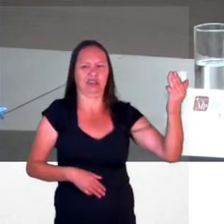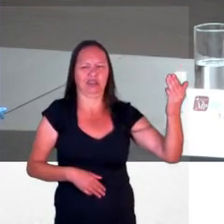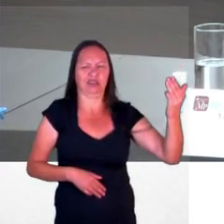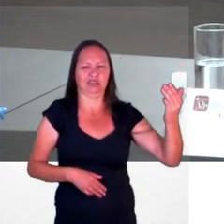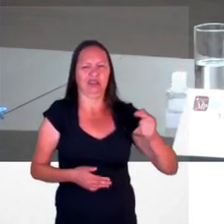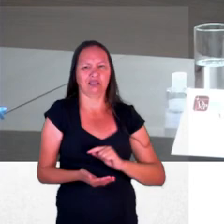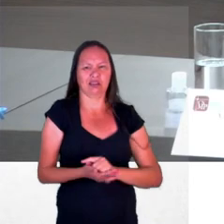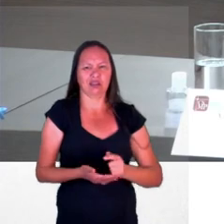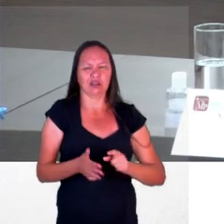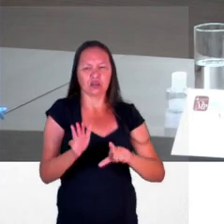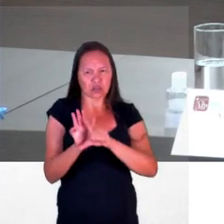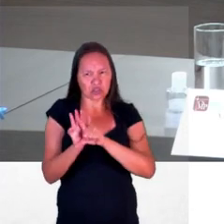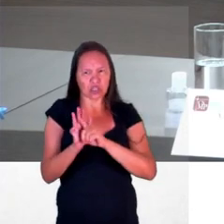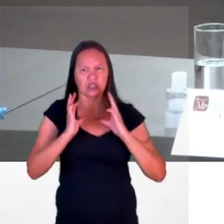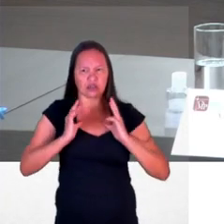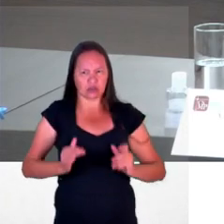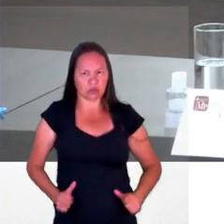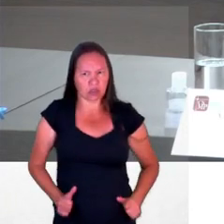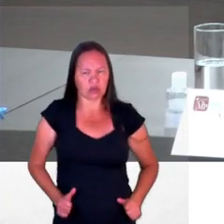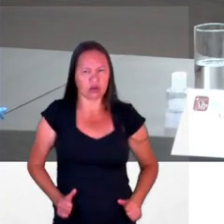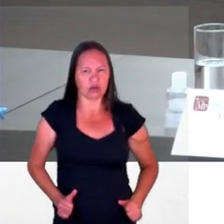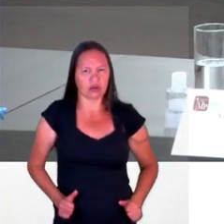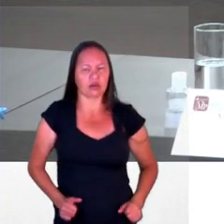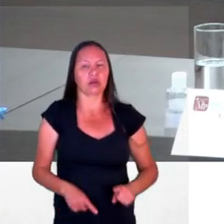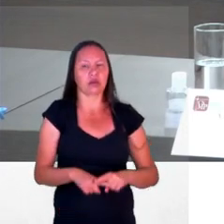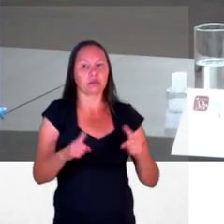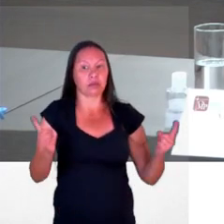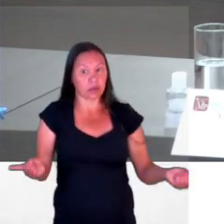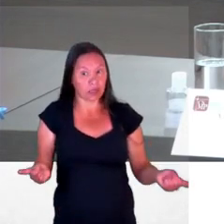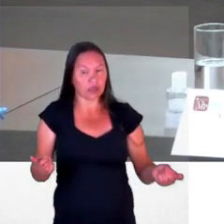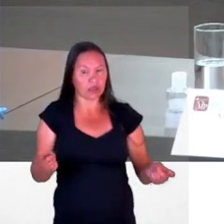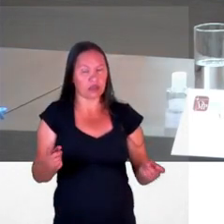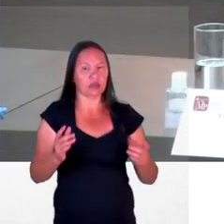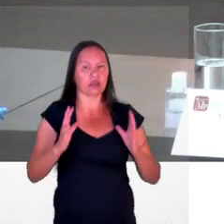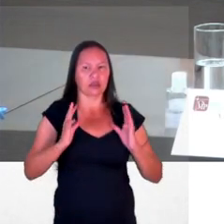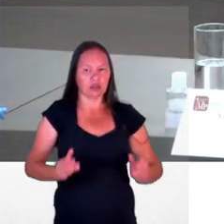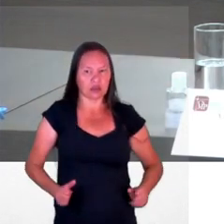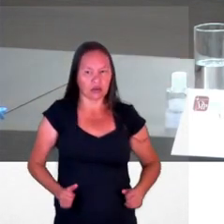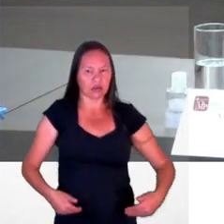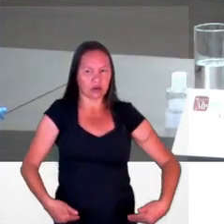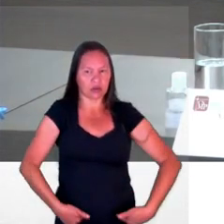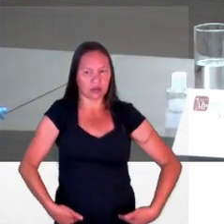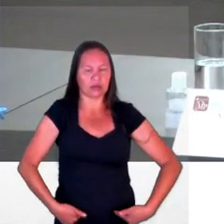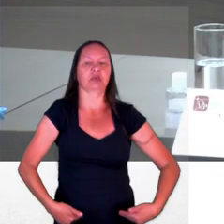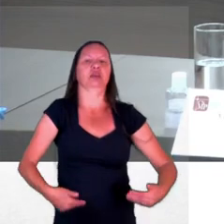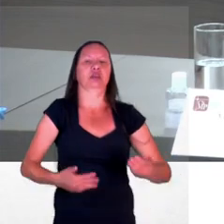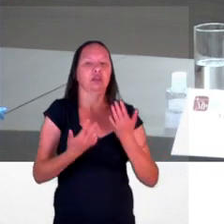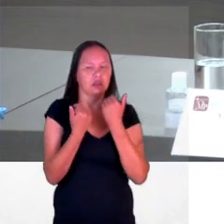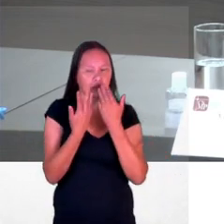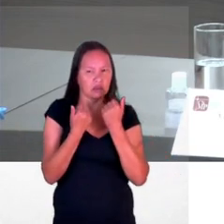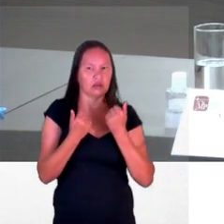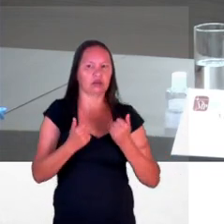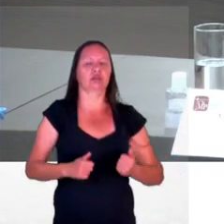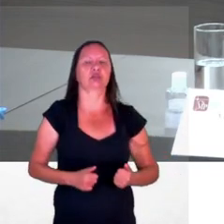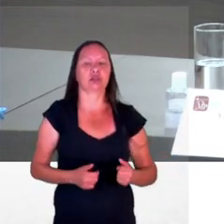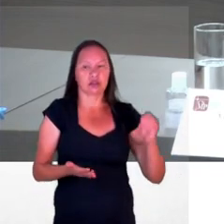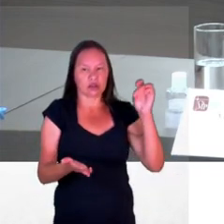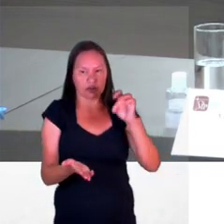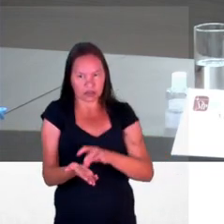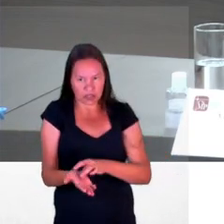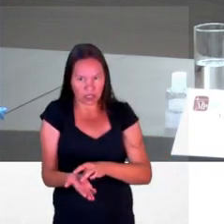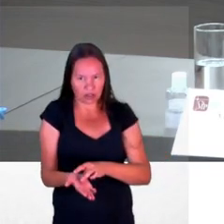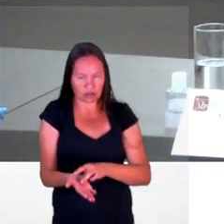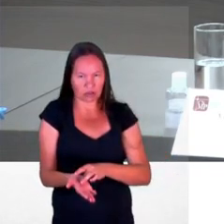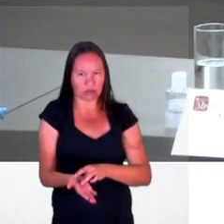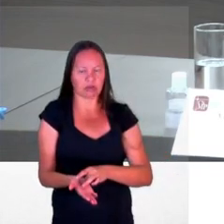efetivação dos Direitos Humanos mas ainda do direito humano a Alimentação adequada pelo qual viveu lutando PR